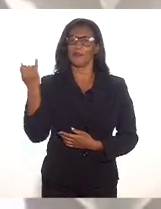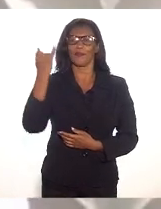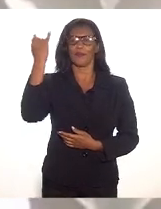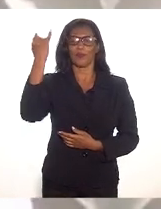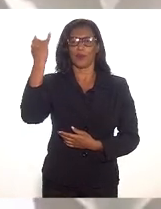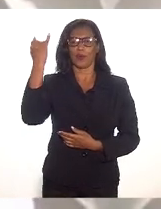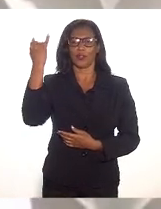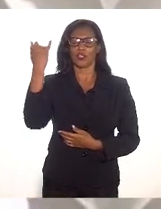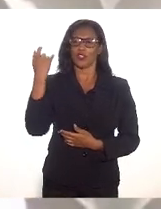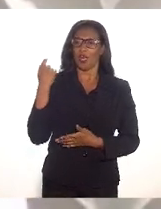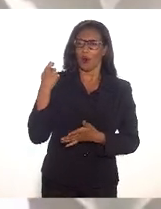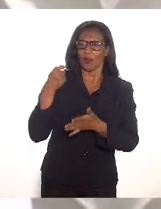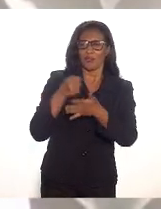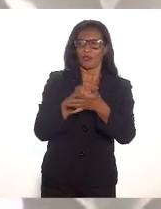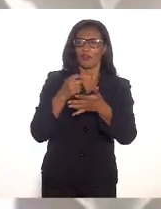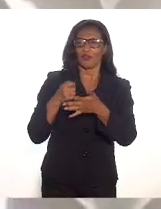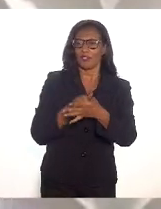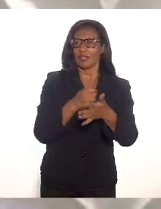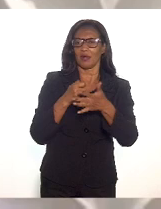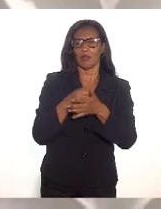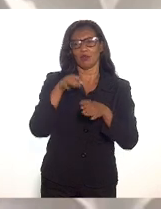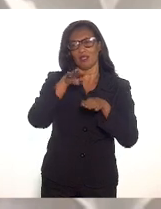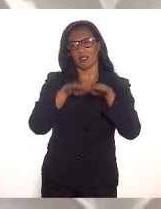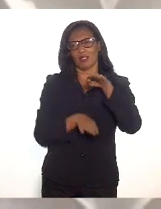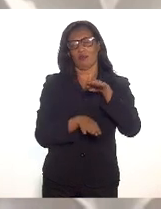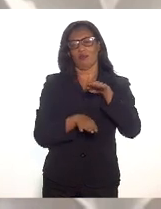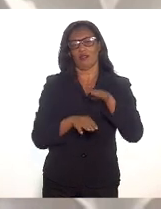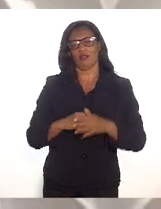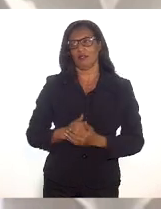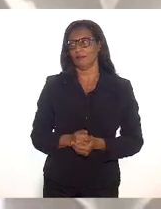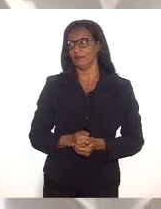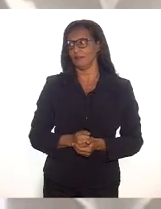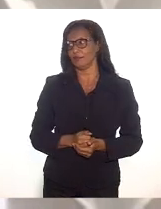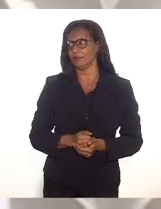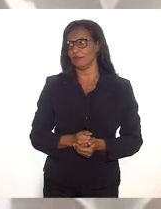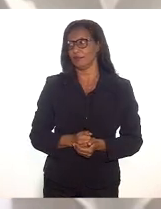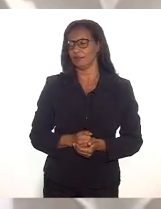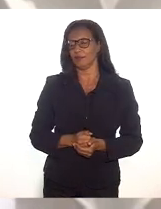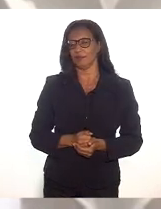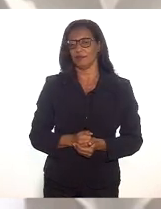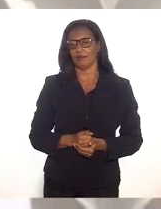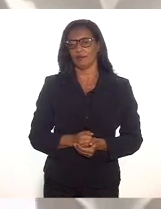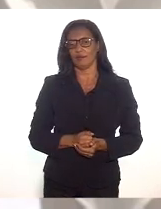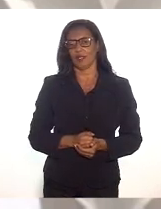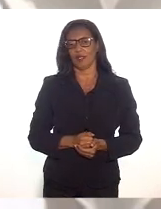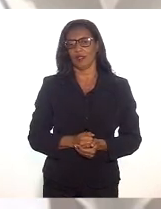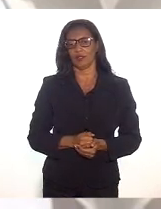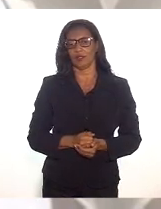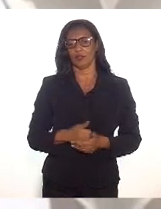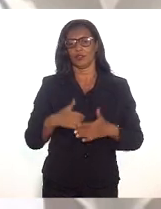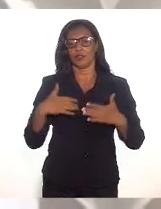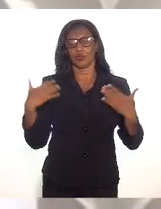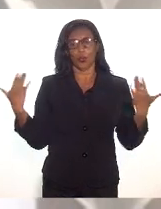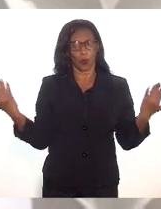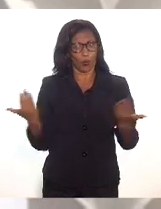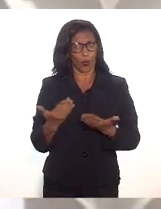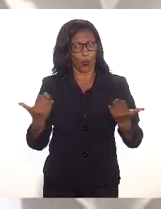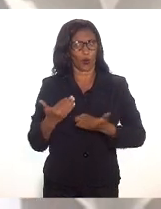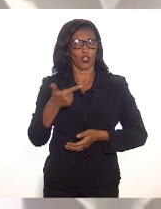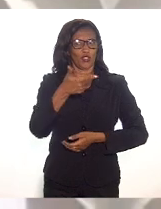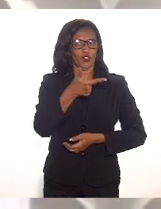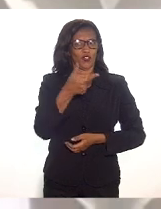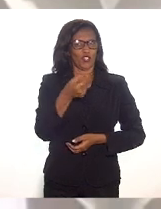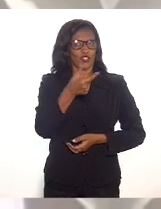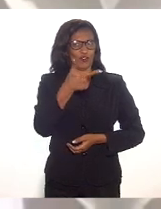ao enfrentamento das desigualdades sociais. Portanto, no cenário de